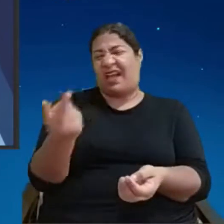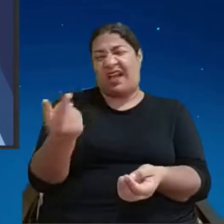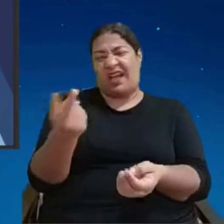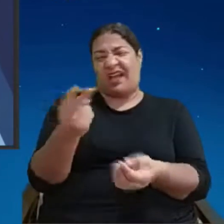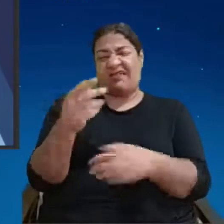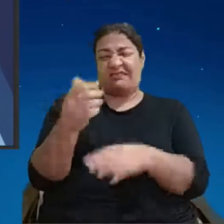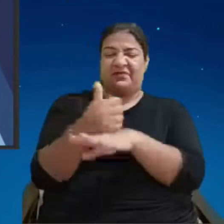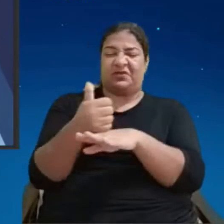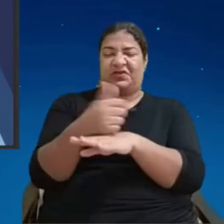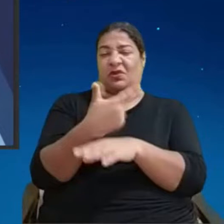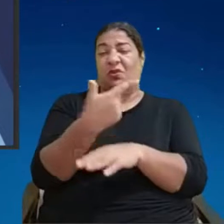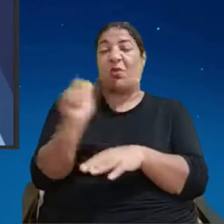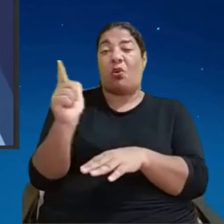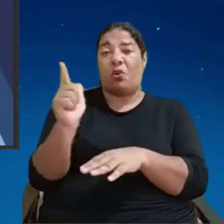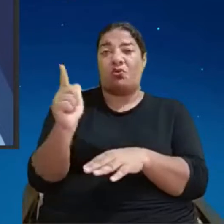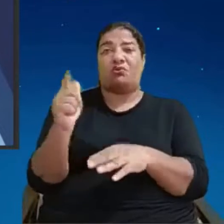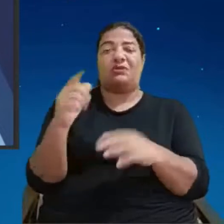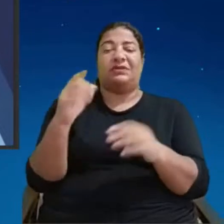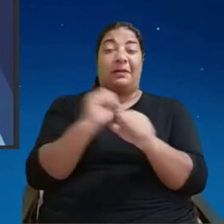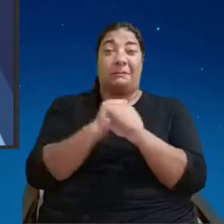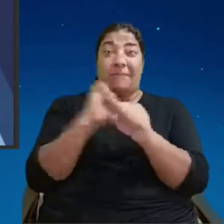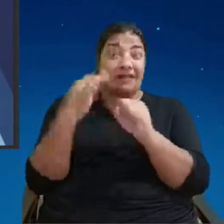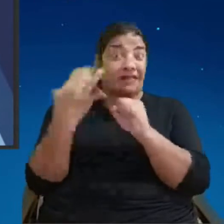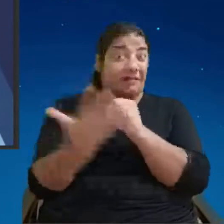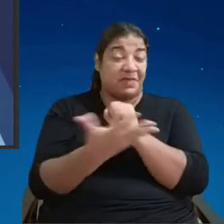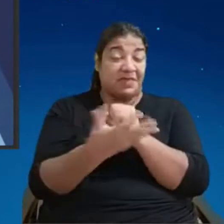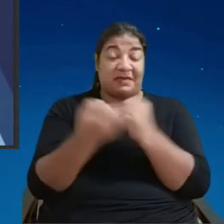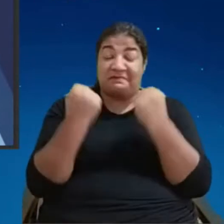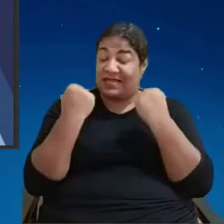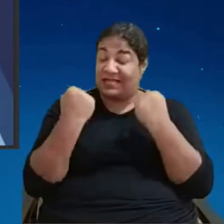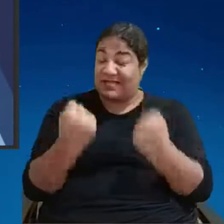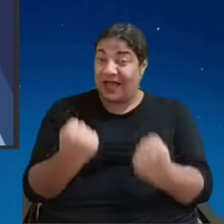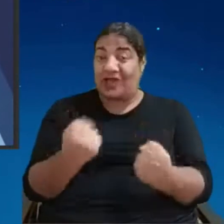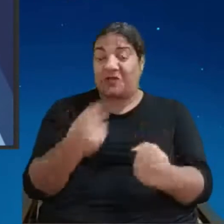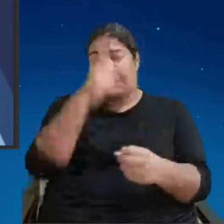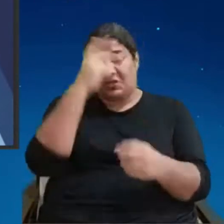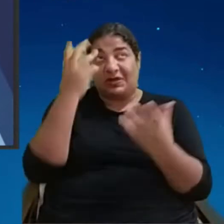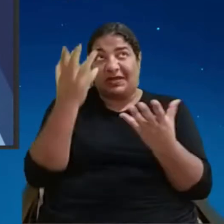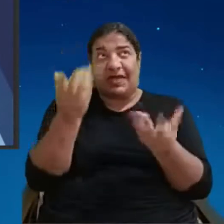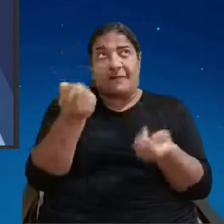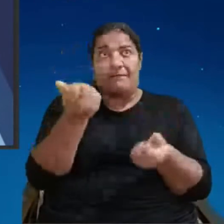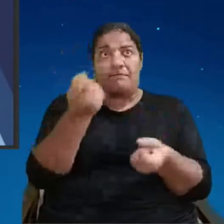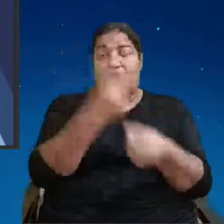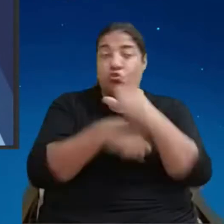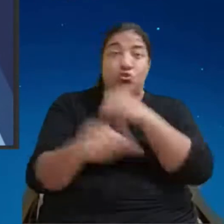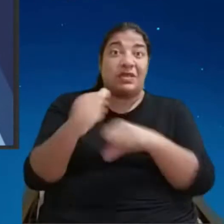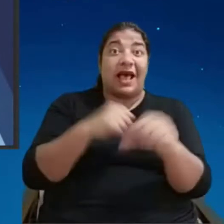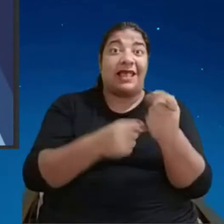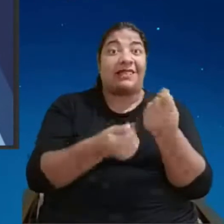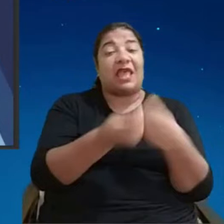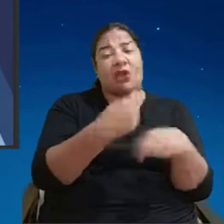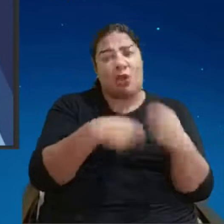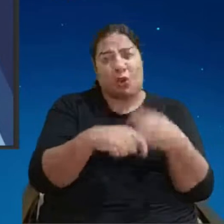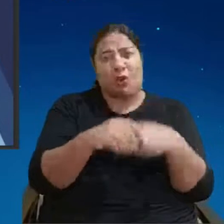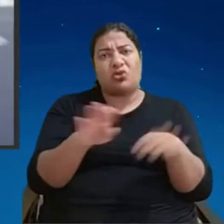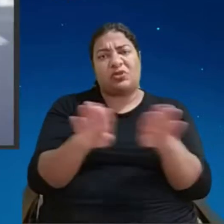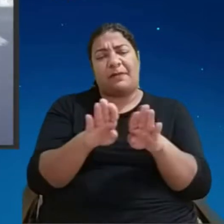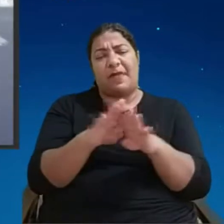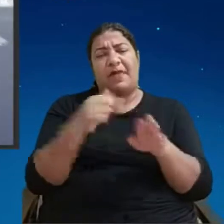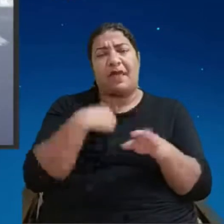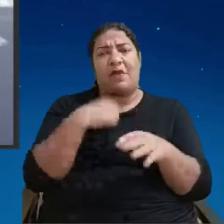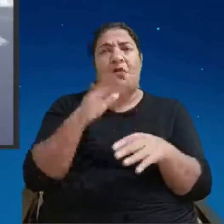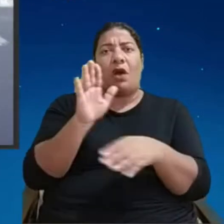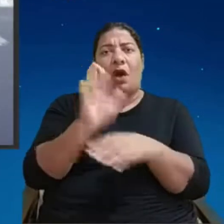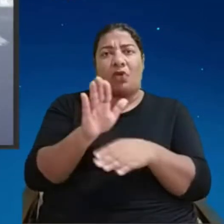né? Procurando fazer dos seus negócios uma possibilidade. E faço muitas orientações vocacionais também, né? E